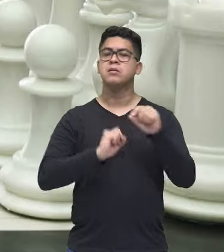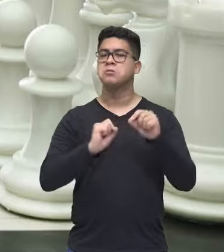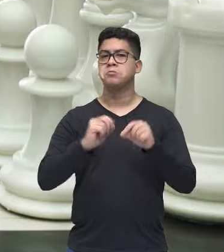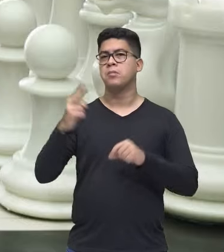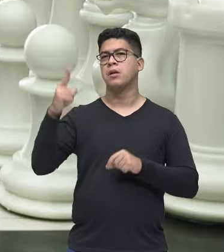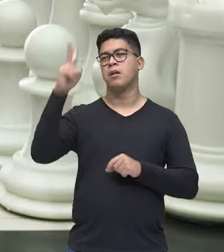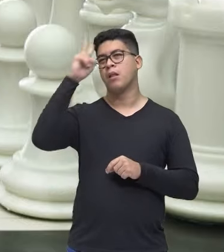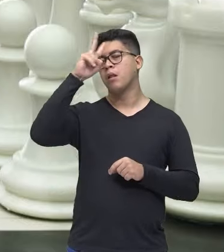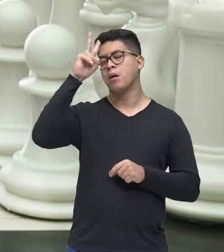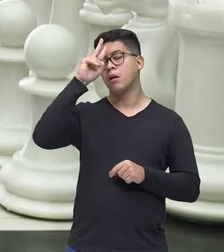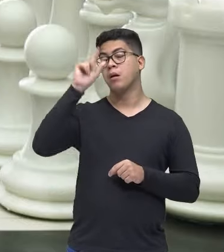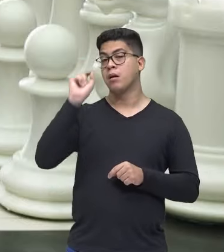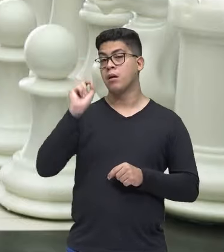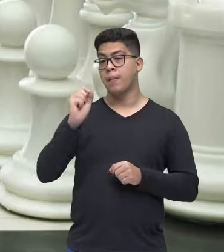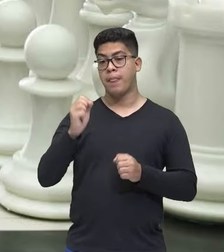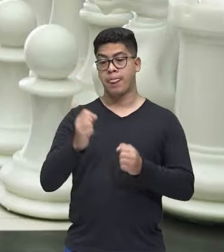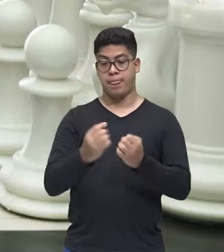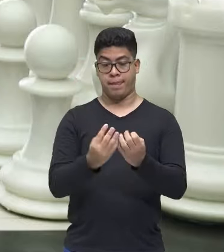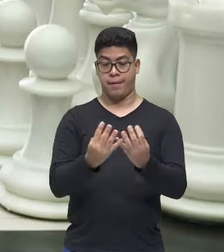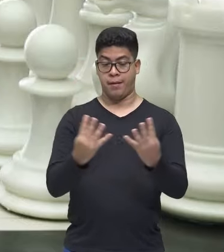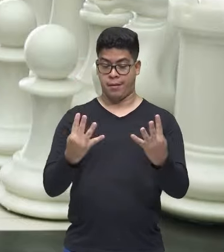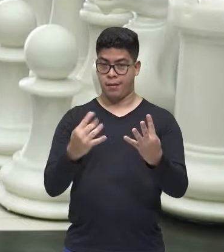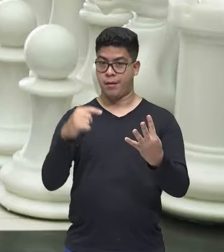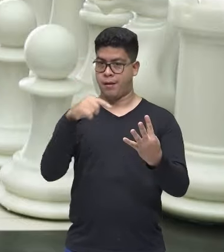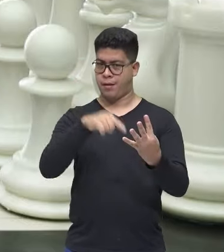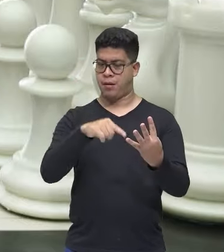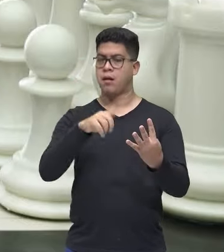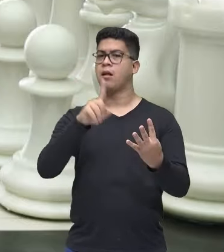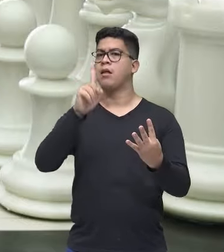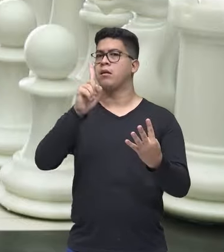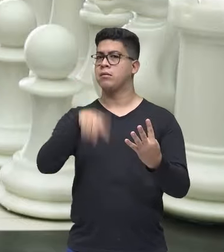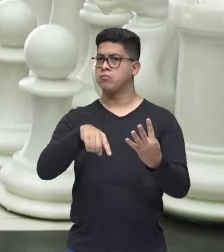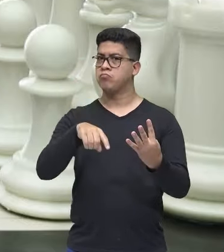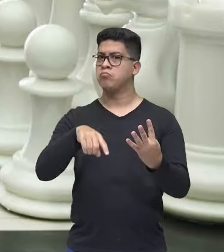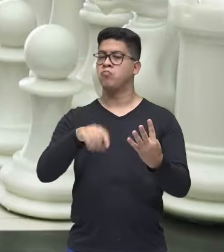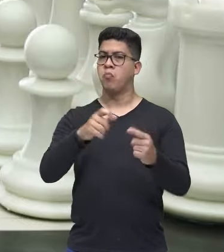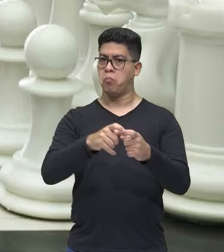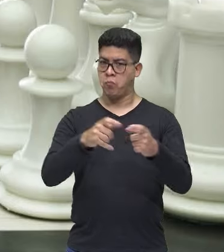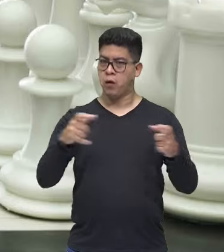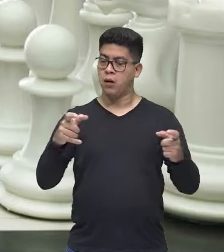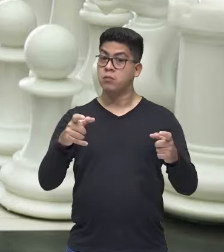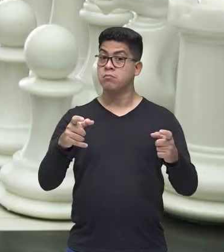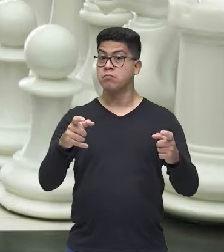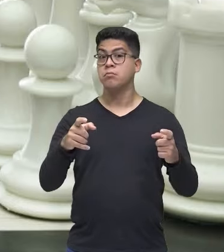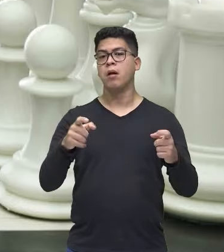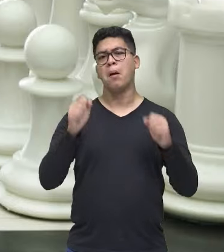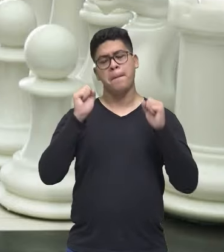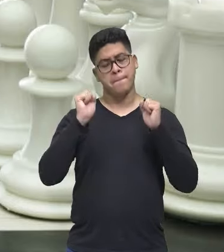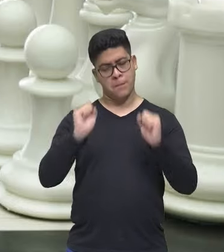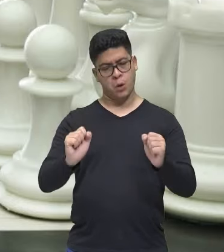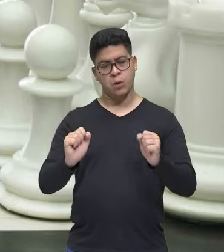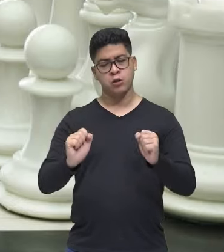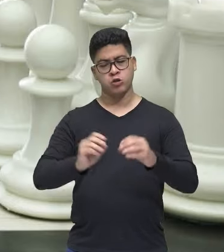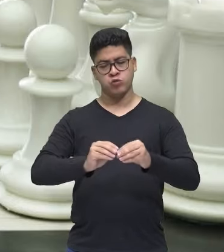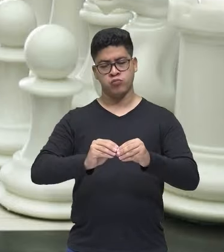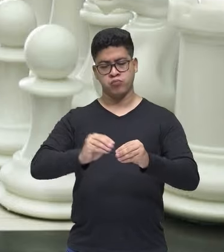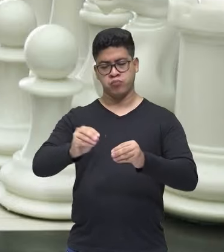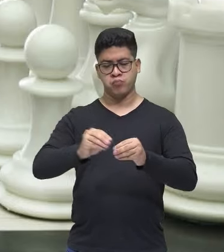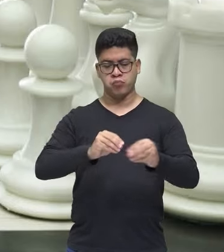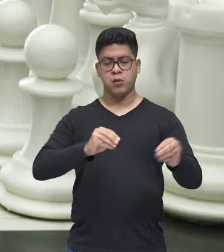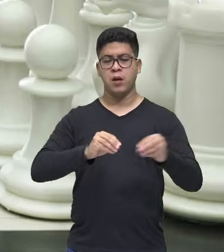que os peões estão em maior quantidade, tá? Então vocês podem fazer jogadas com eles com